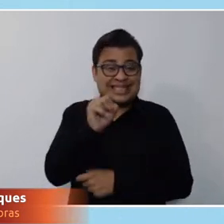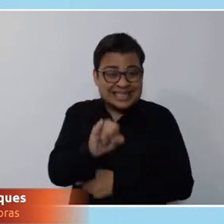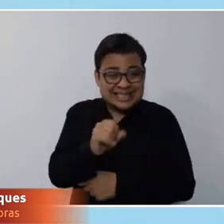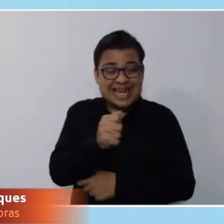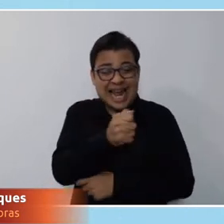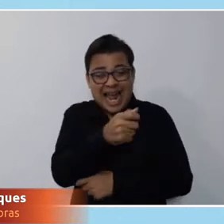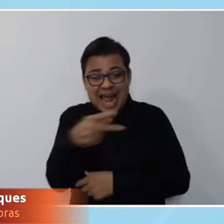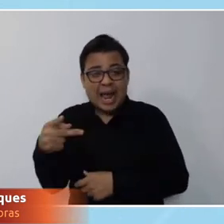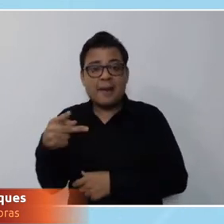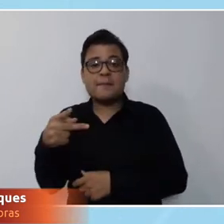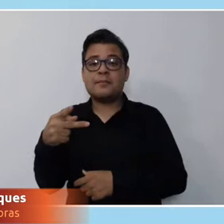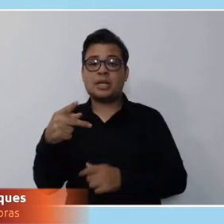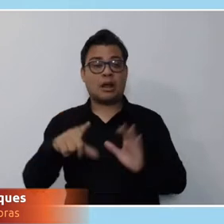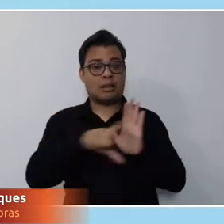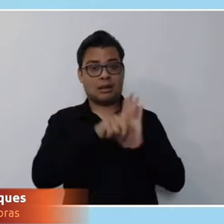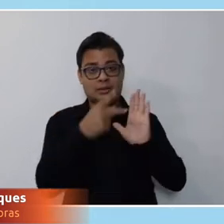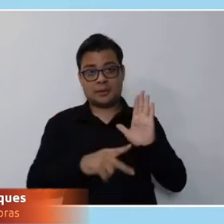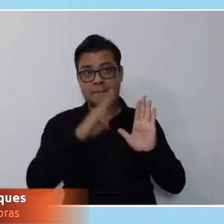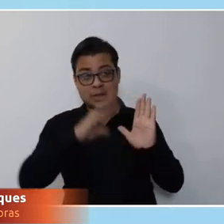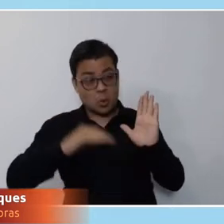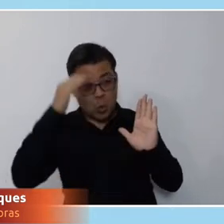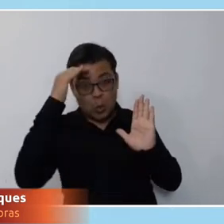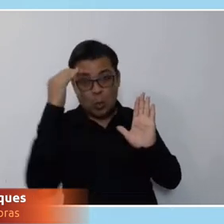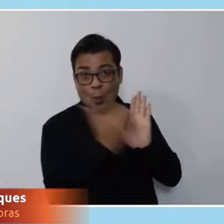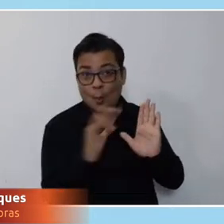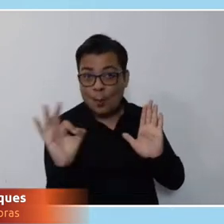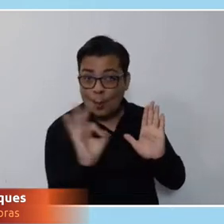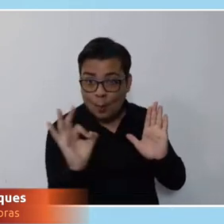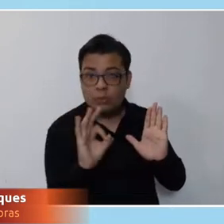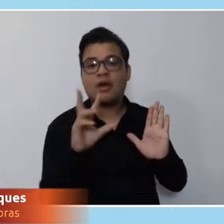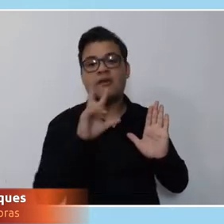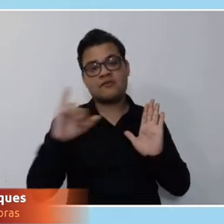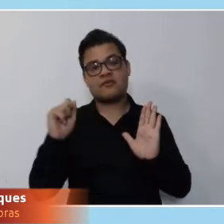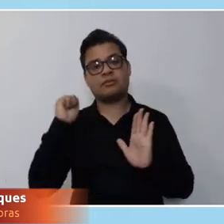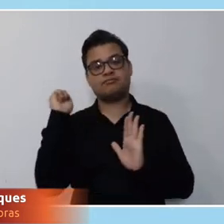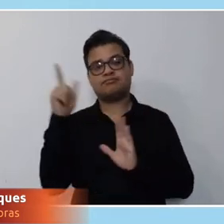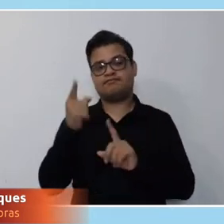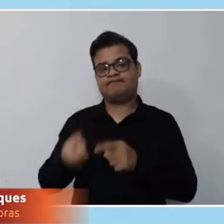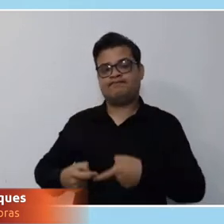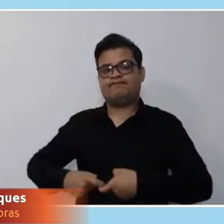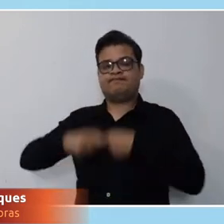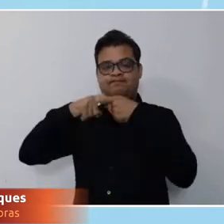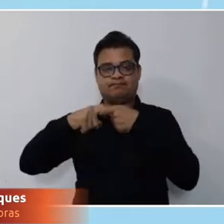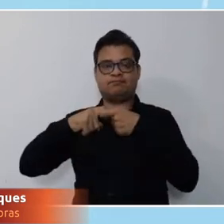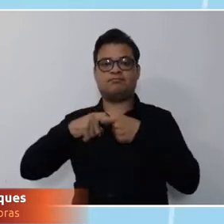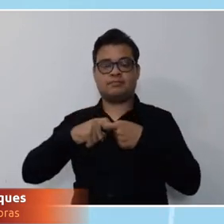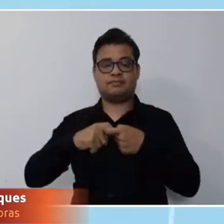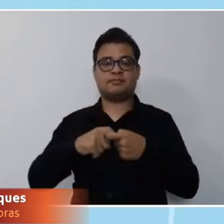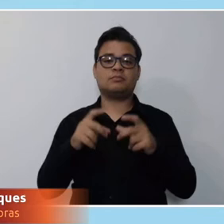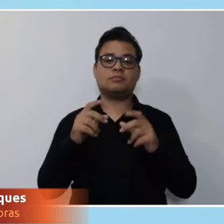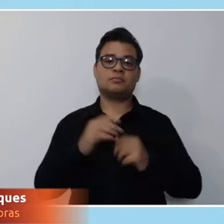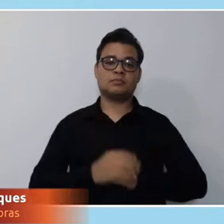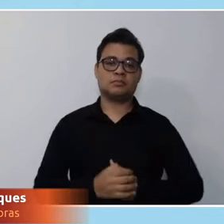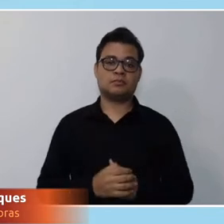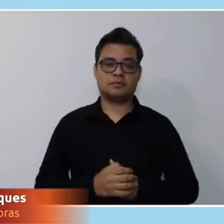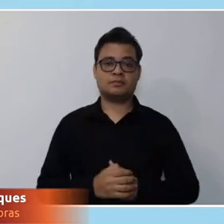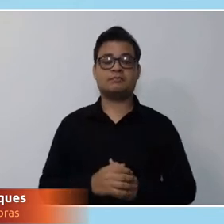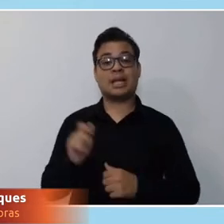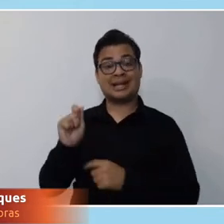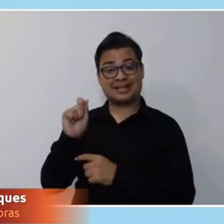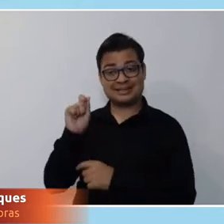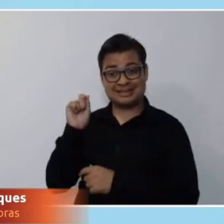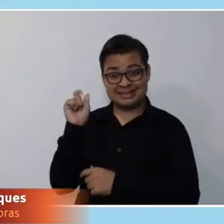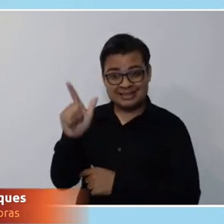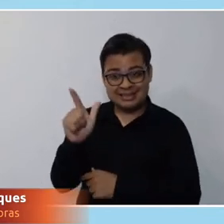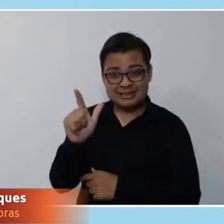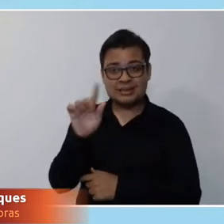se submeter às leis brasileiras, como tem feito outros aplicativos de mensagens. O Telegram é o aplicativo